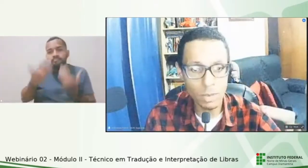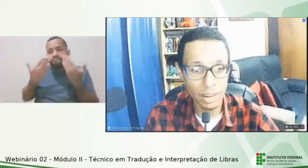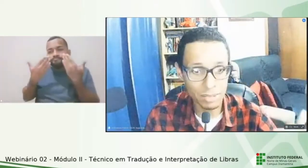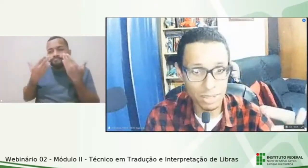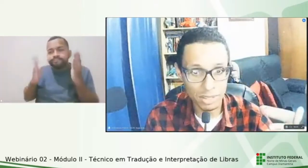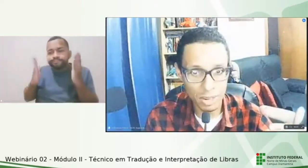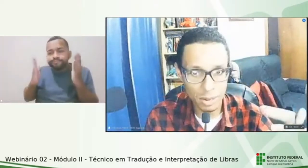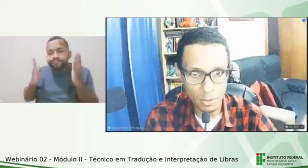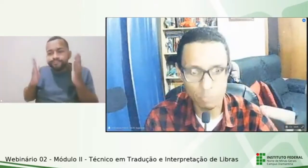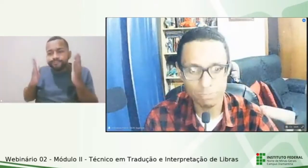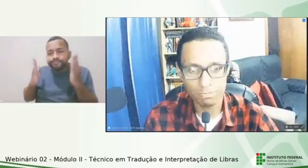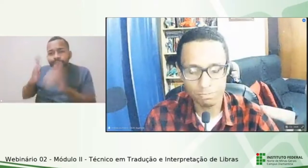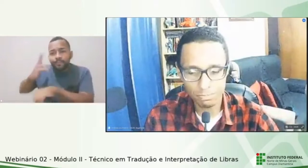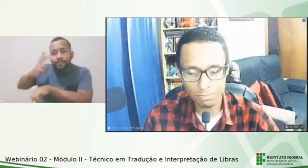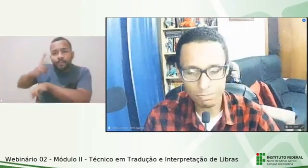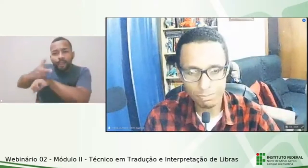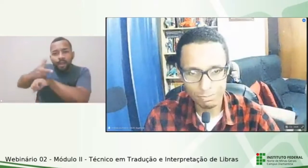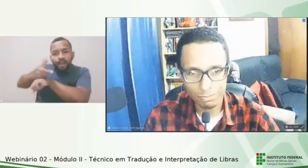uma gravação